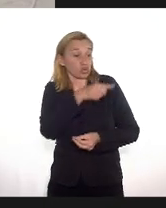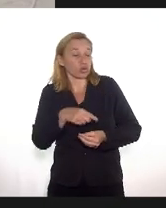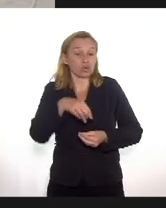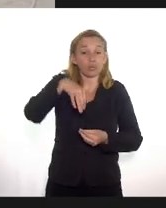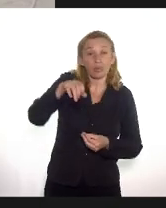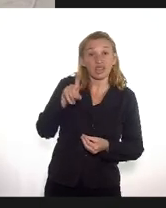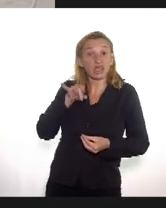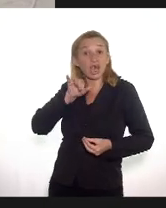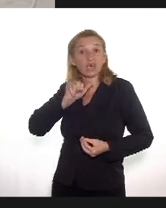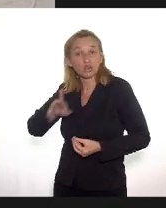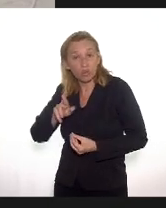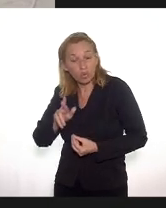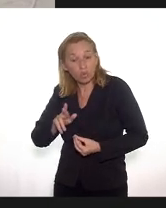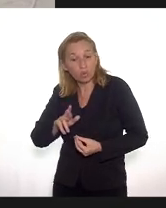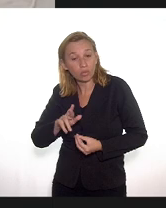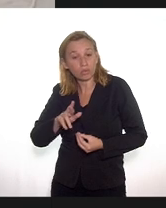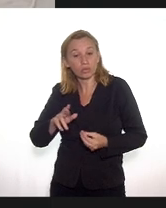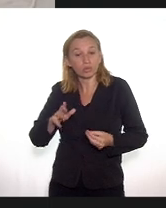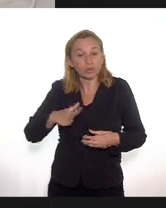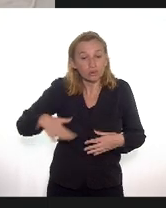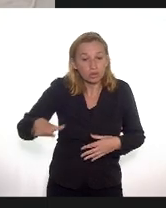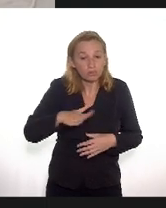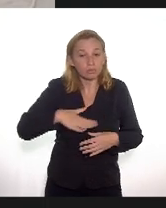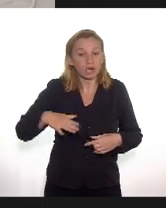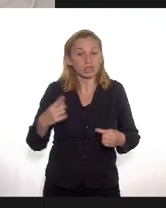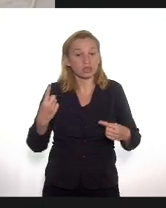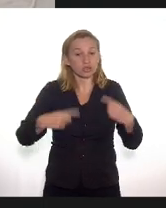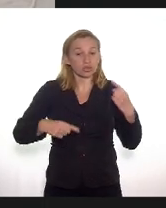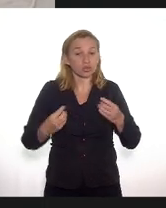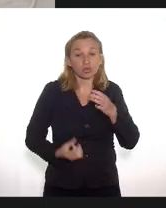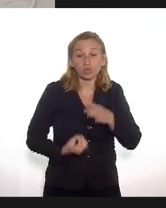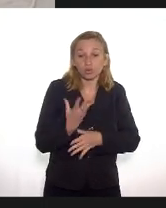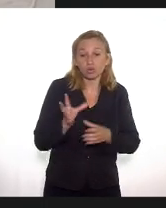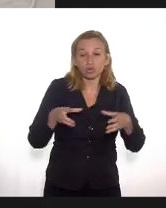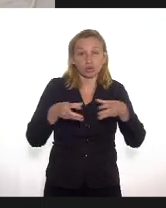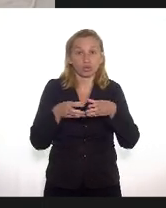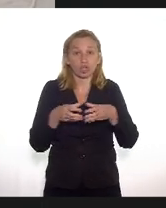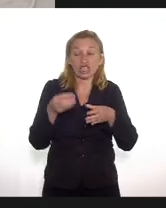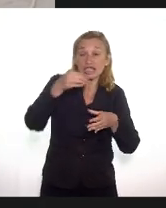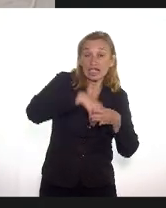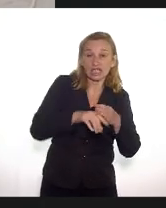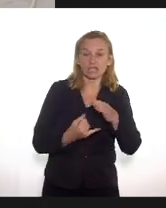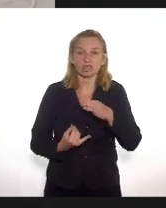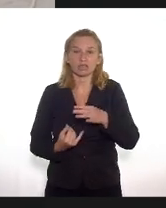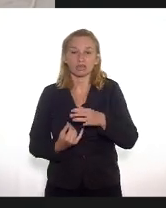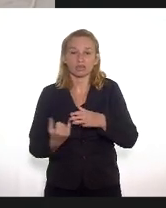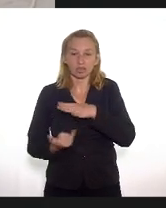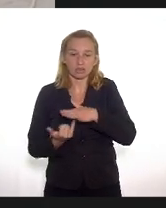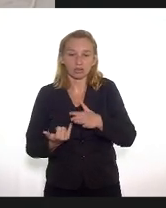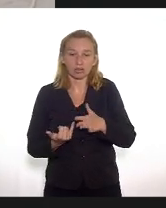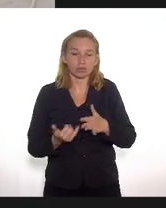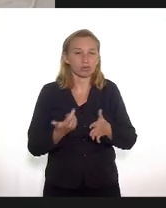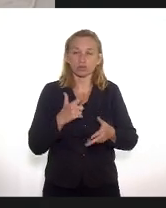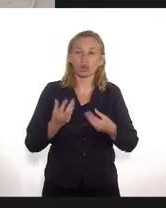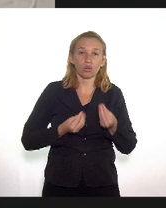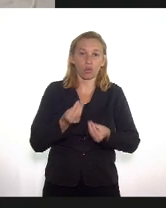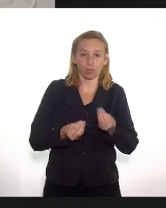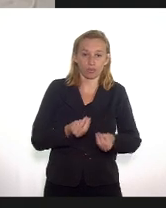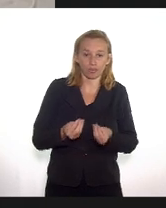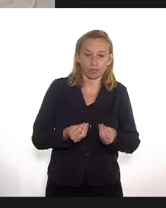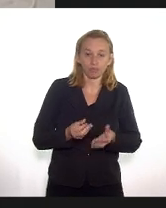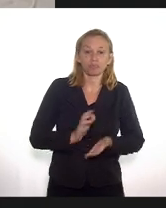mediador dos espaços de decisão e de construção coletiva dentro da Fundação? Então, é muito necessário ter essa